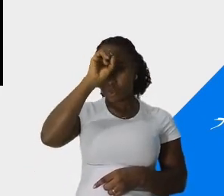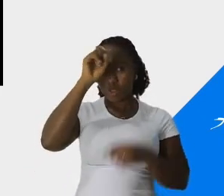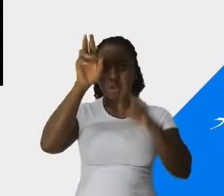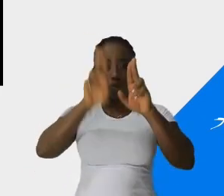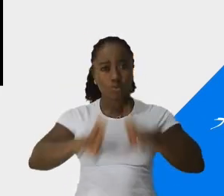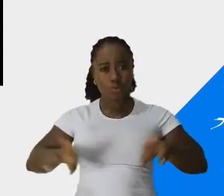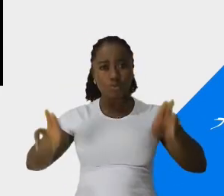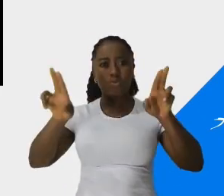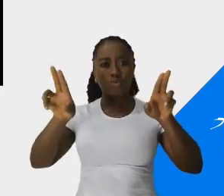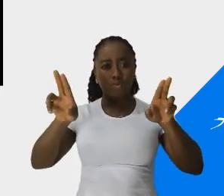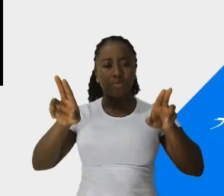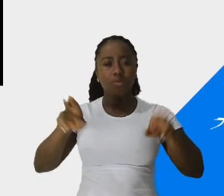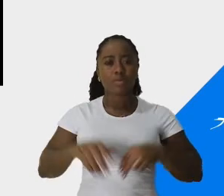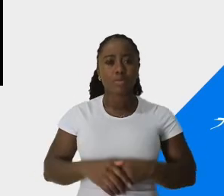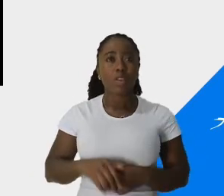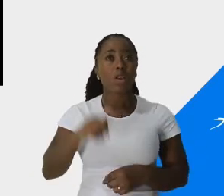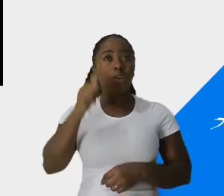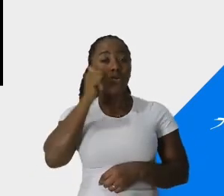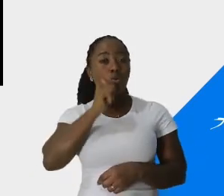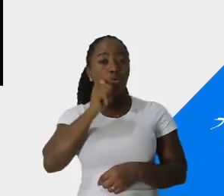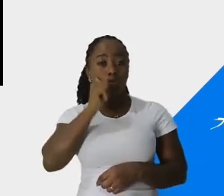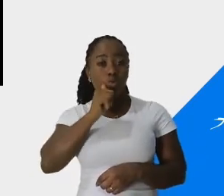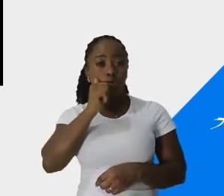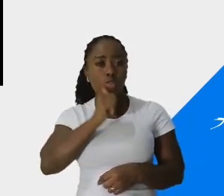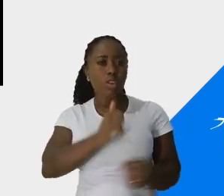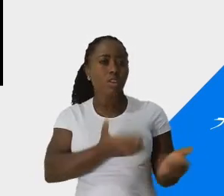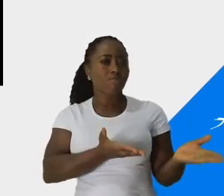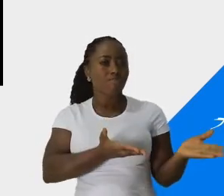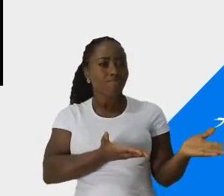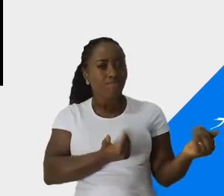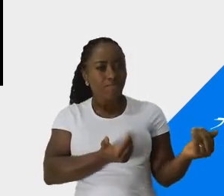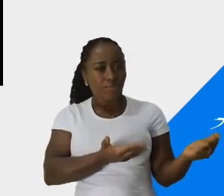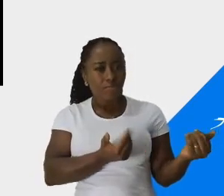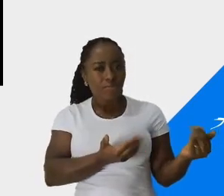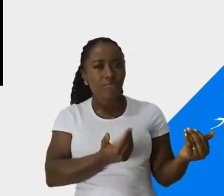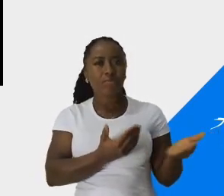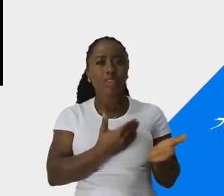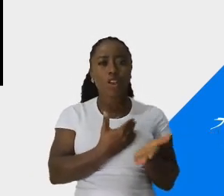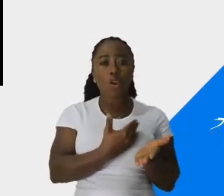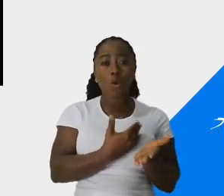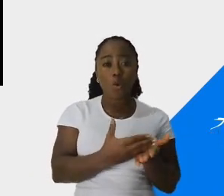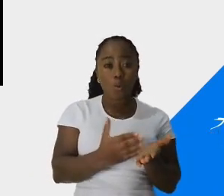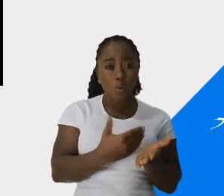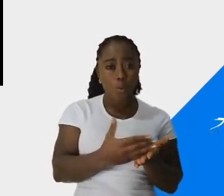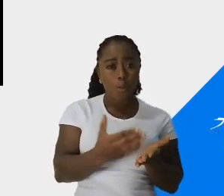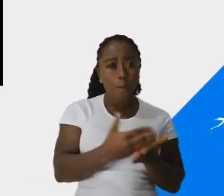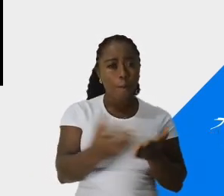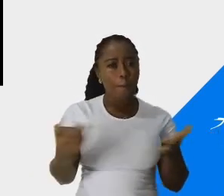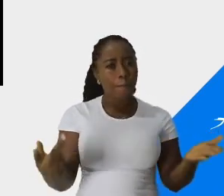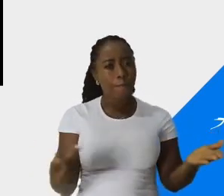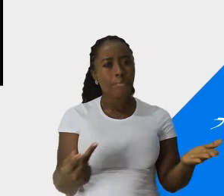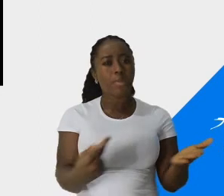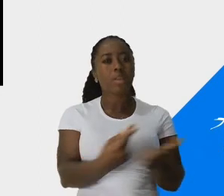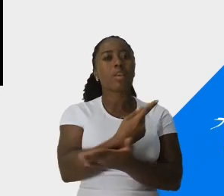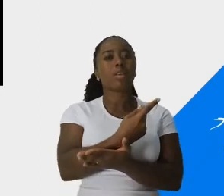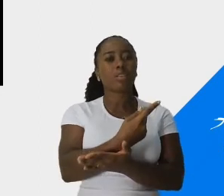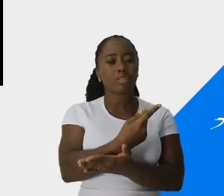moça jovem que ela começou com crise convulsiva, né, com crise epilética de